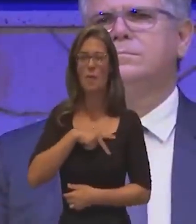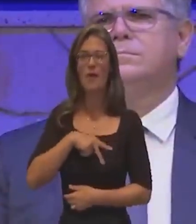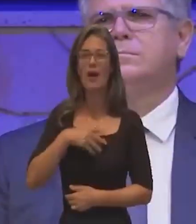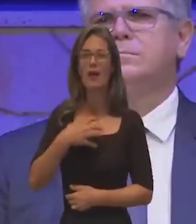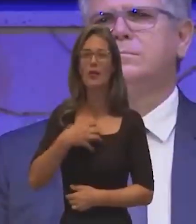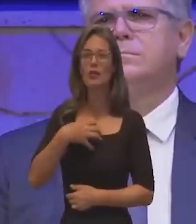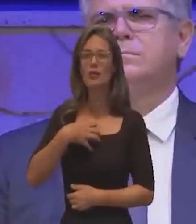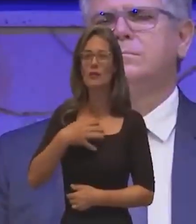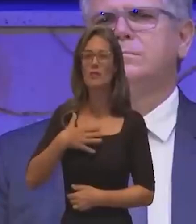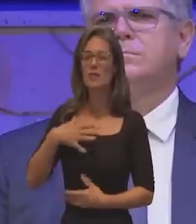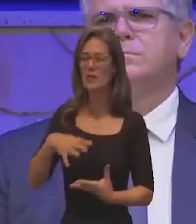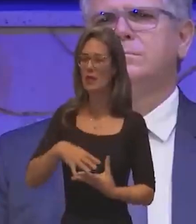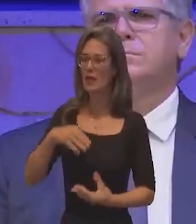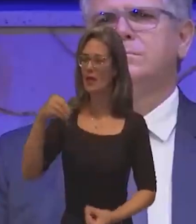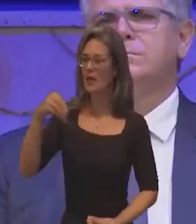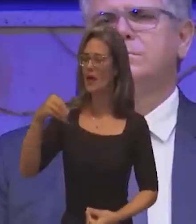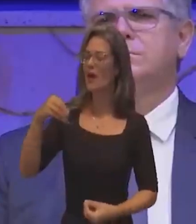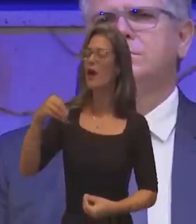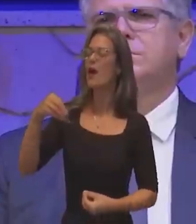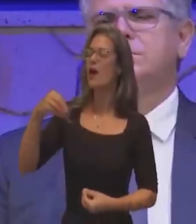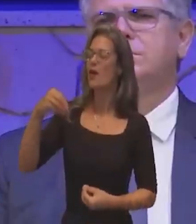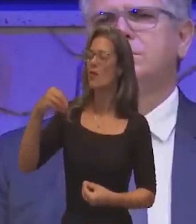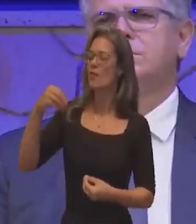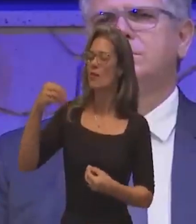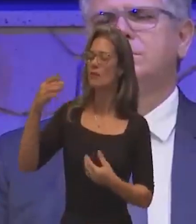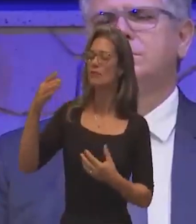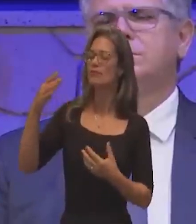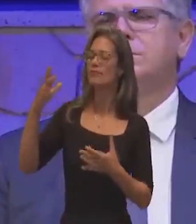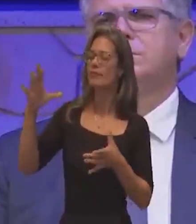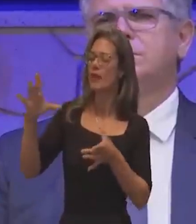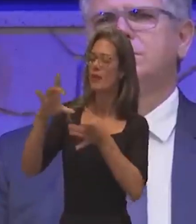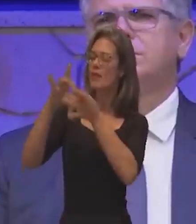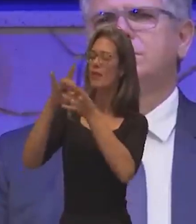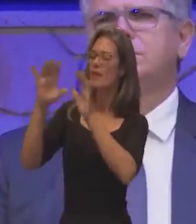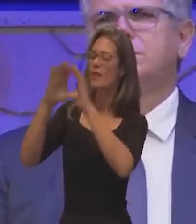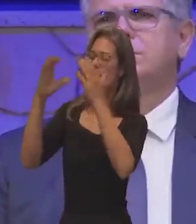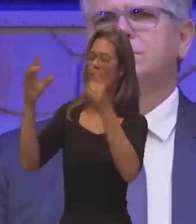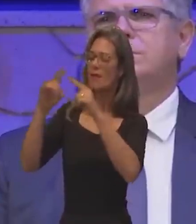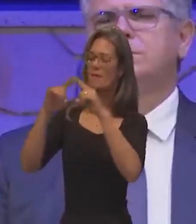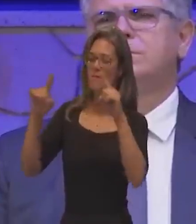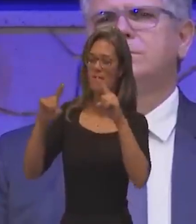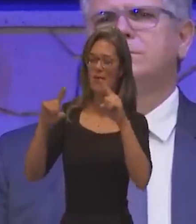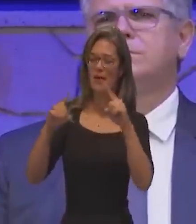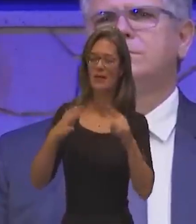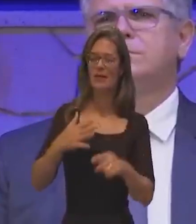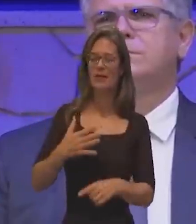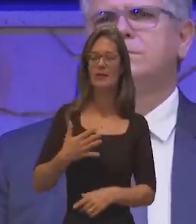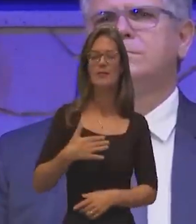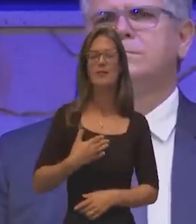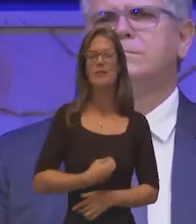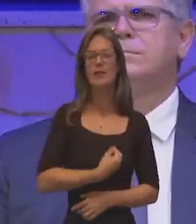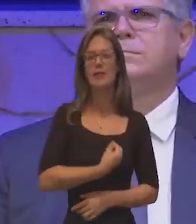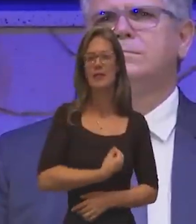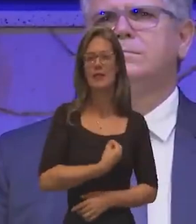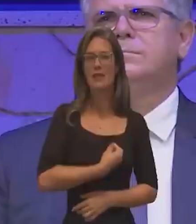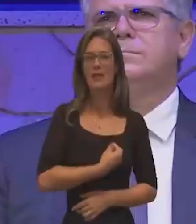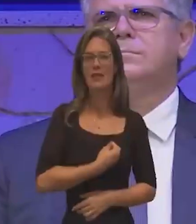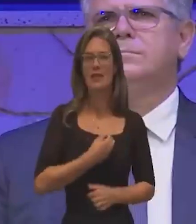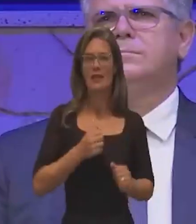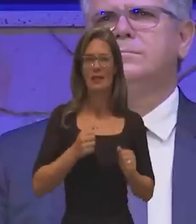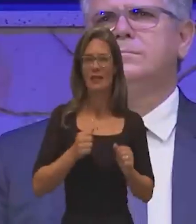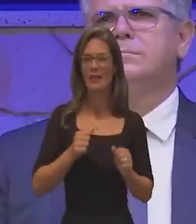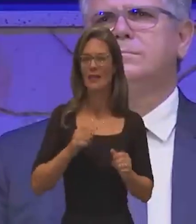ao Senhor, mas há algo que me prende ainda a este tempo presente, ao meu corpo. Eu queria estar com o